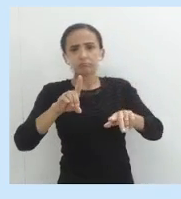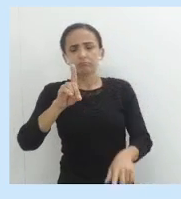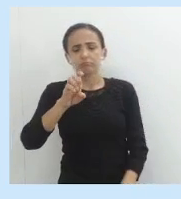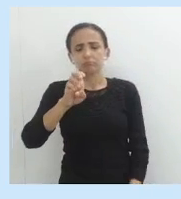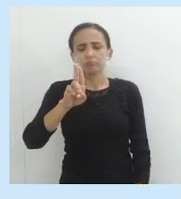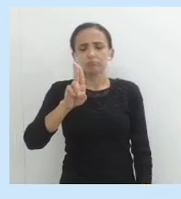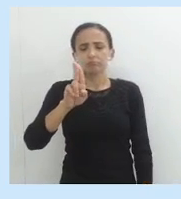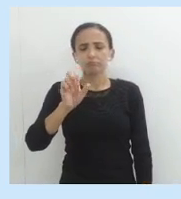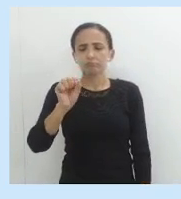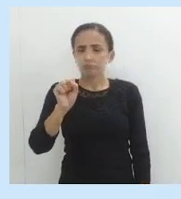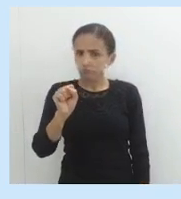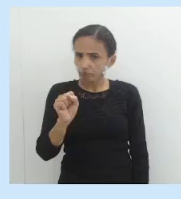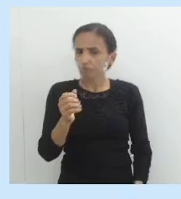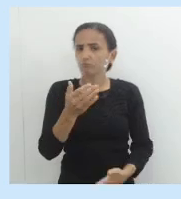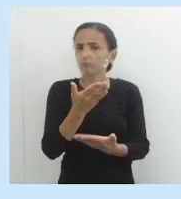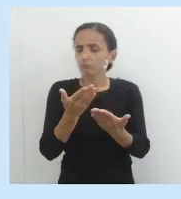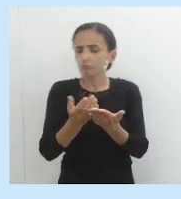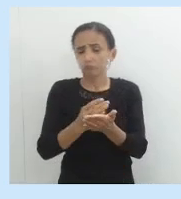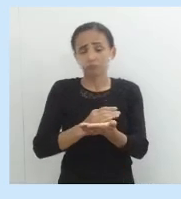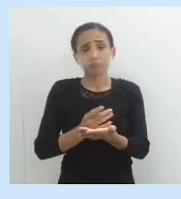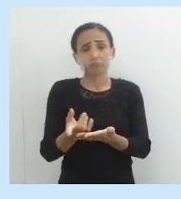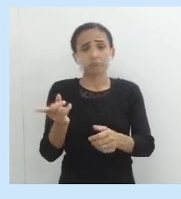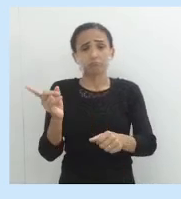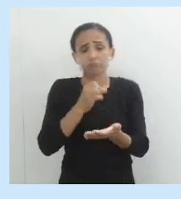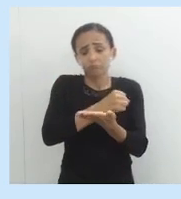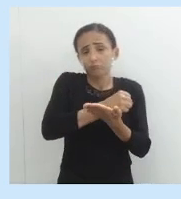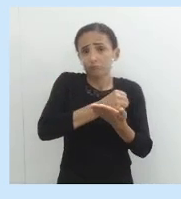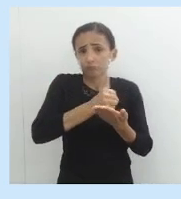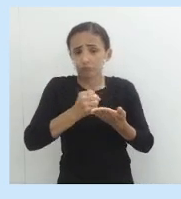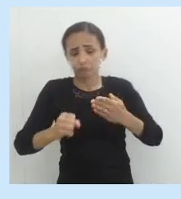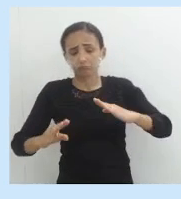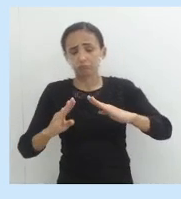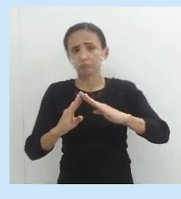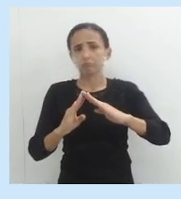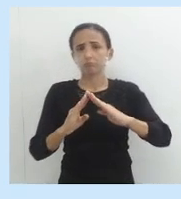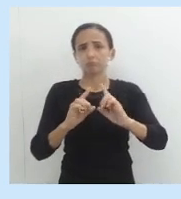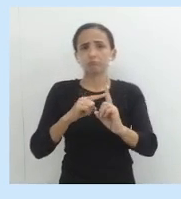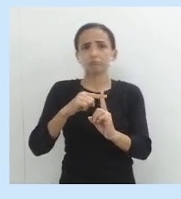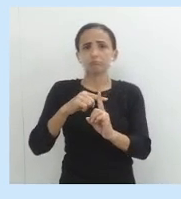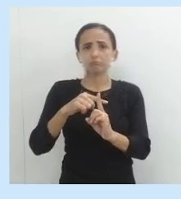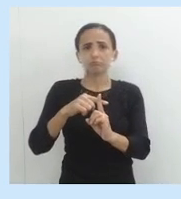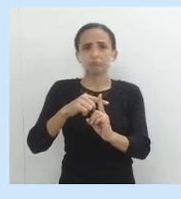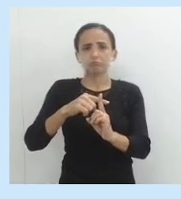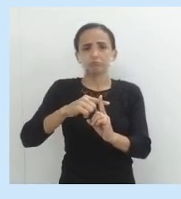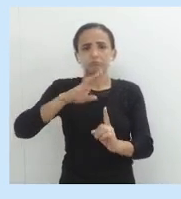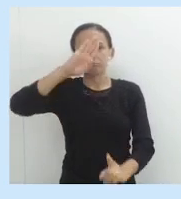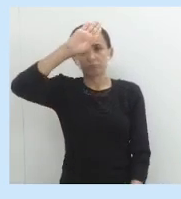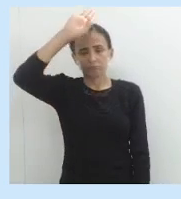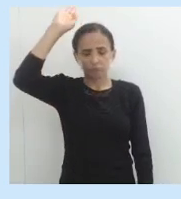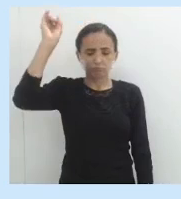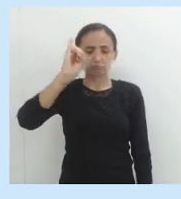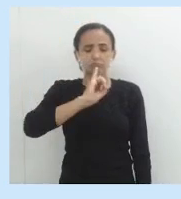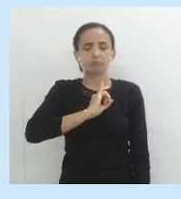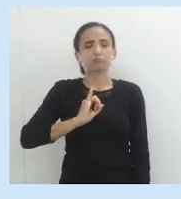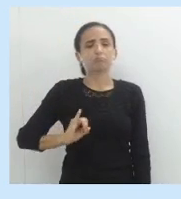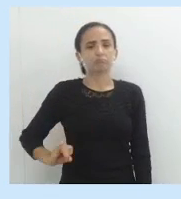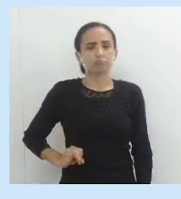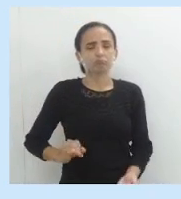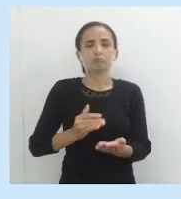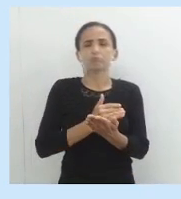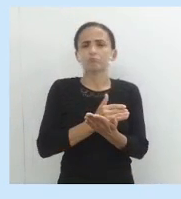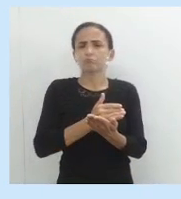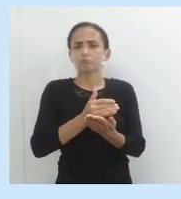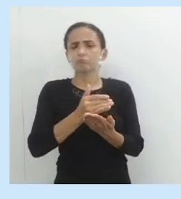seus heróis. Aí, com o passar do tempo, quando a Igreja Romana, né, e o Império Romano, eles começaram também a ter uma